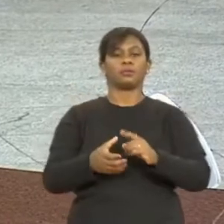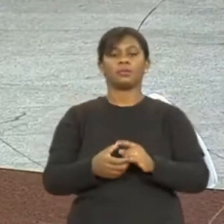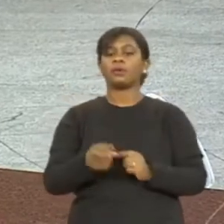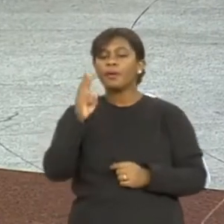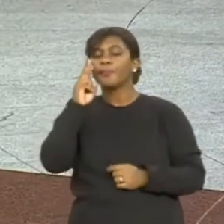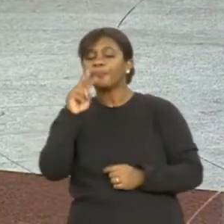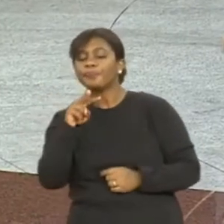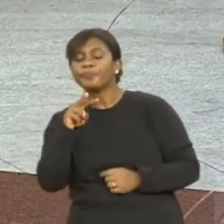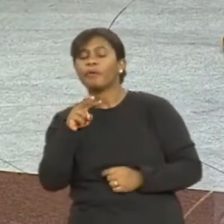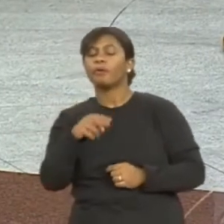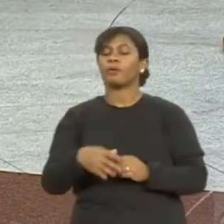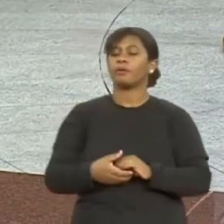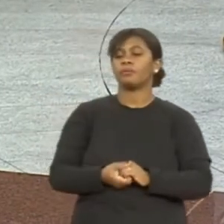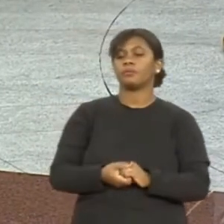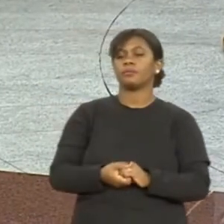Olha aqui para mim.